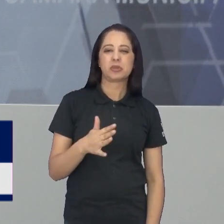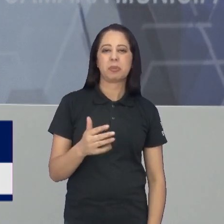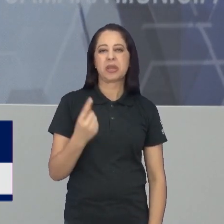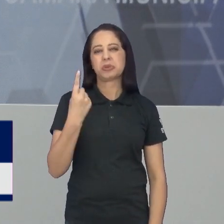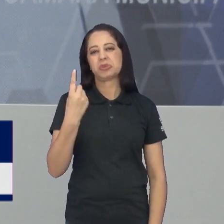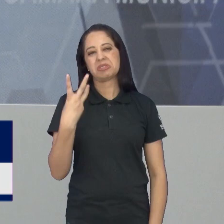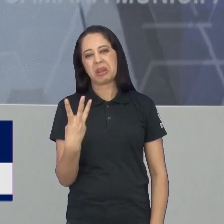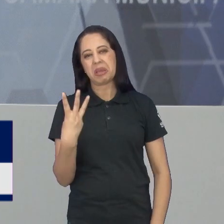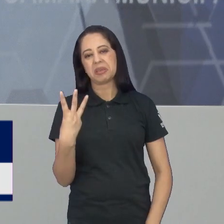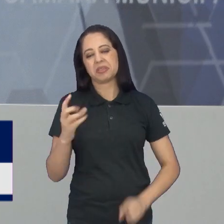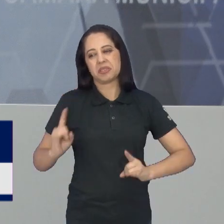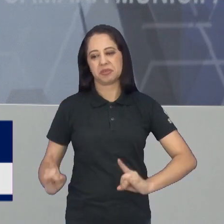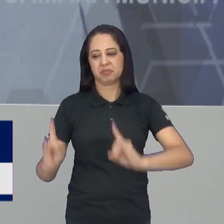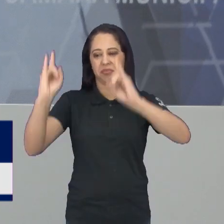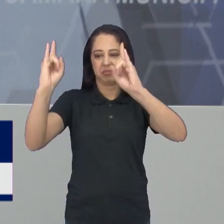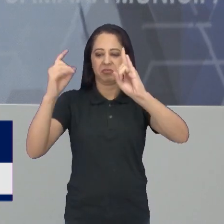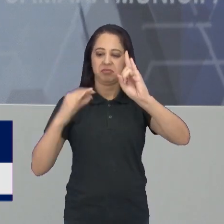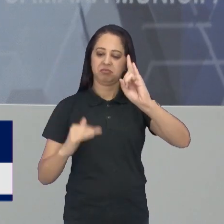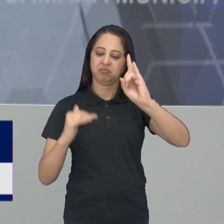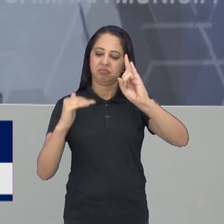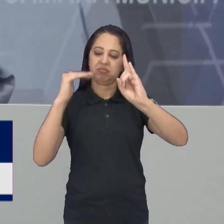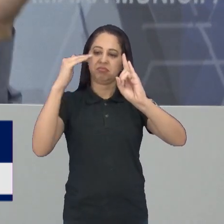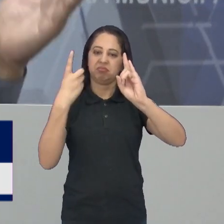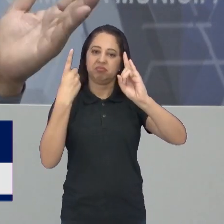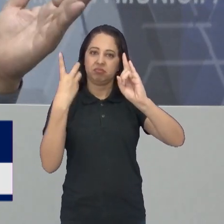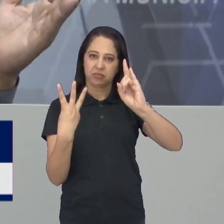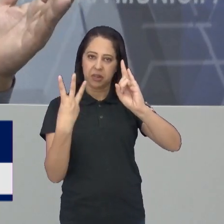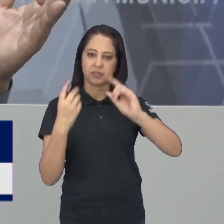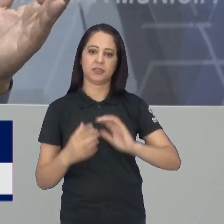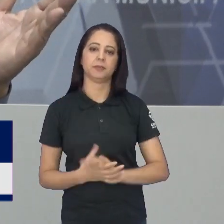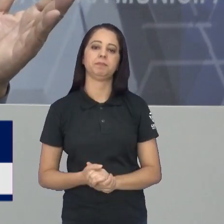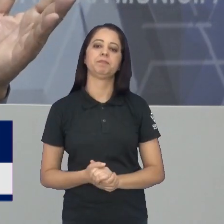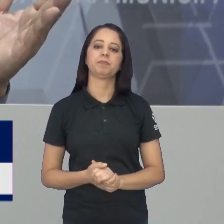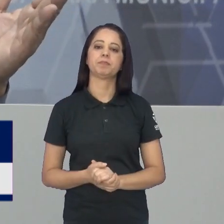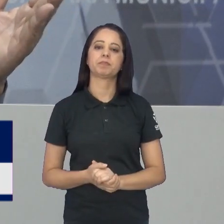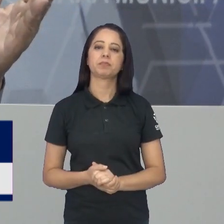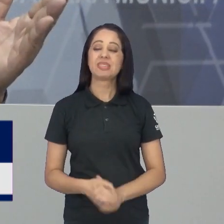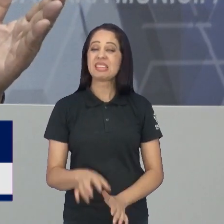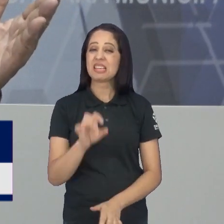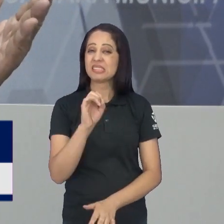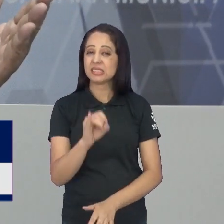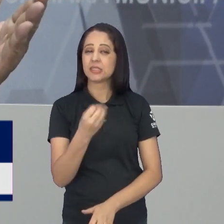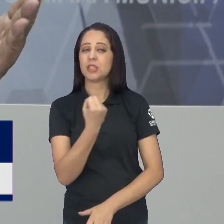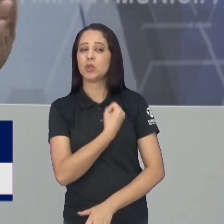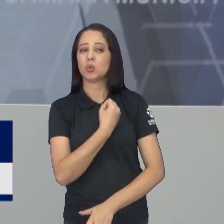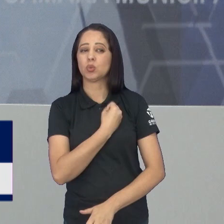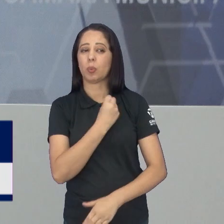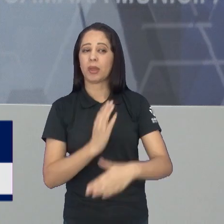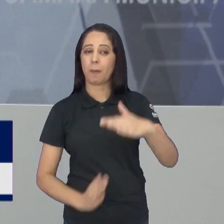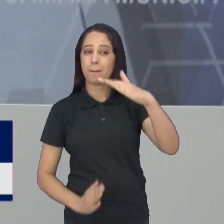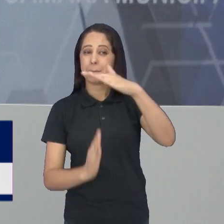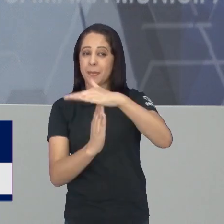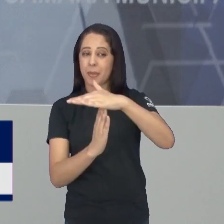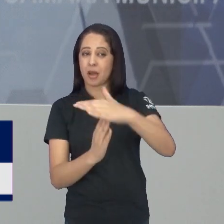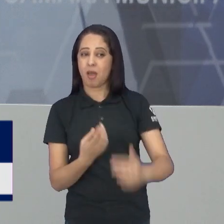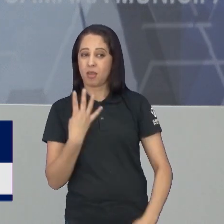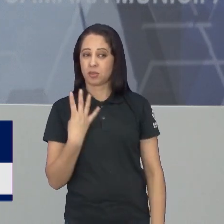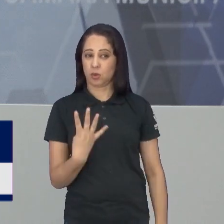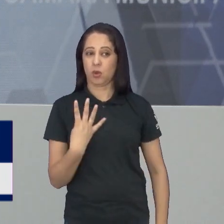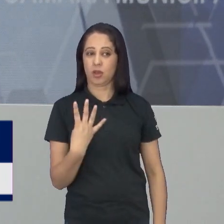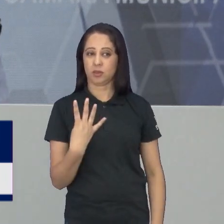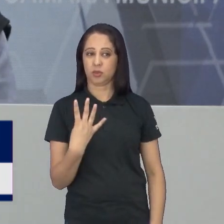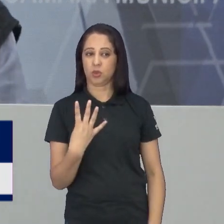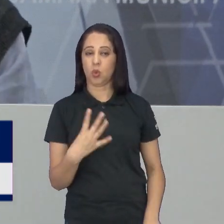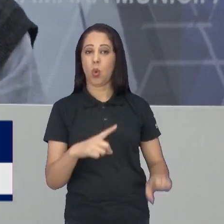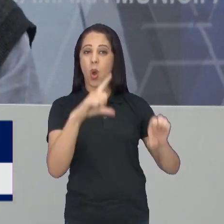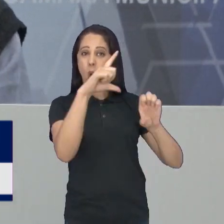apartamentos de 100 metros quadrados. Com esse coeficiente máximo de 4, um empreendedor ele